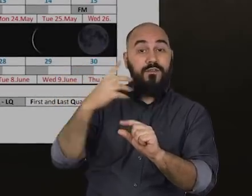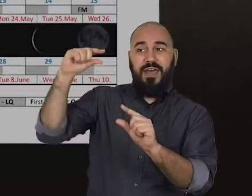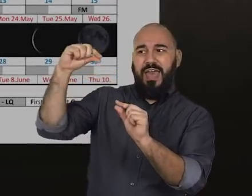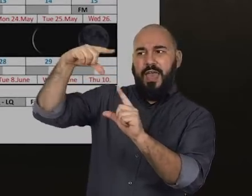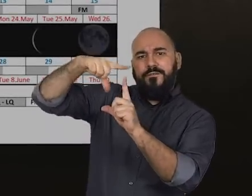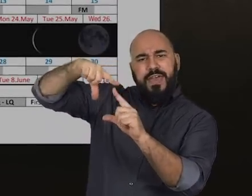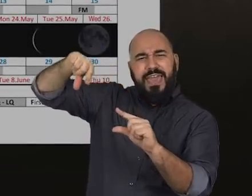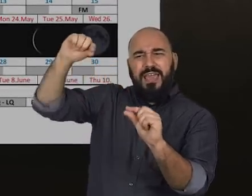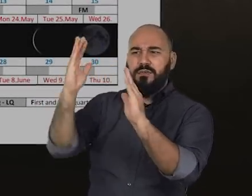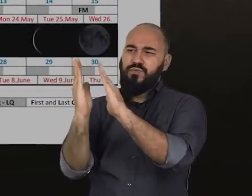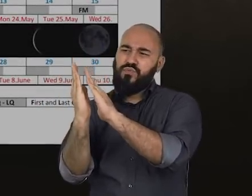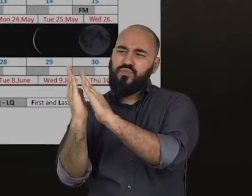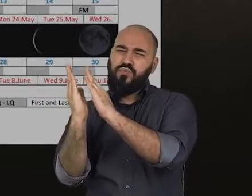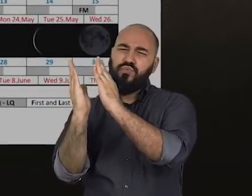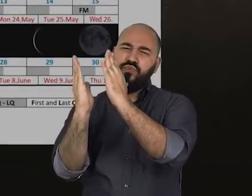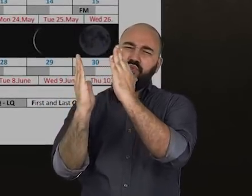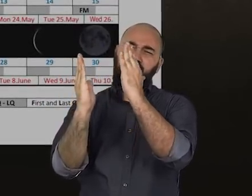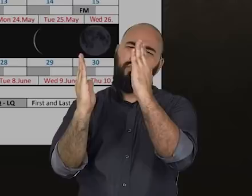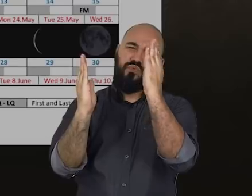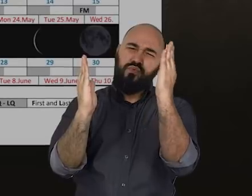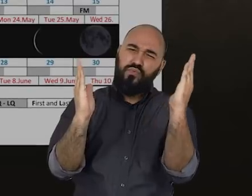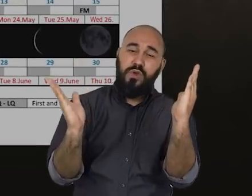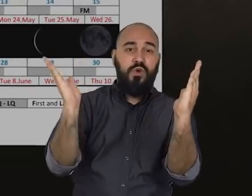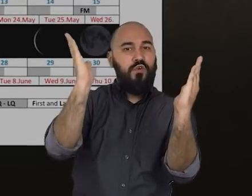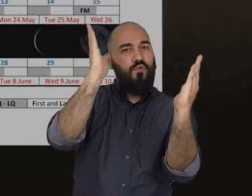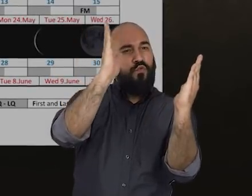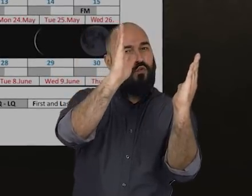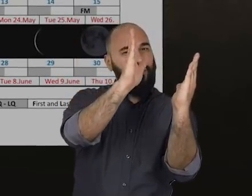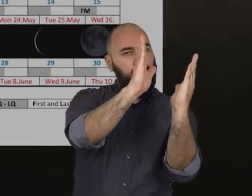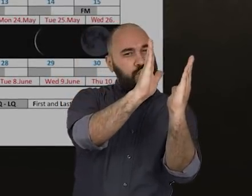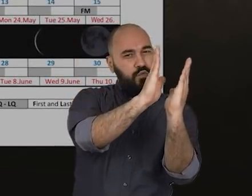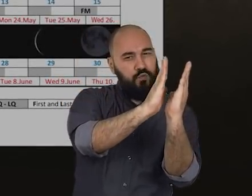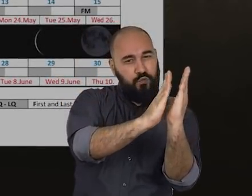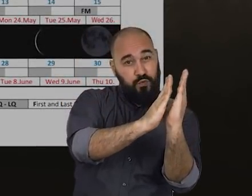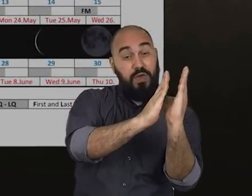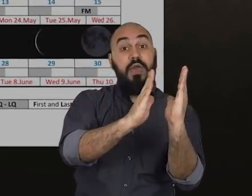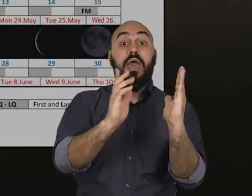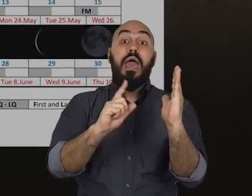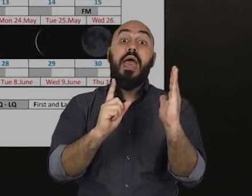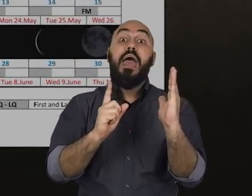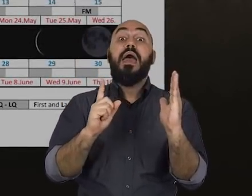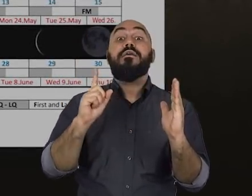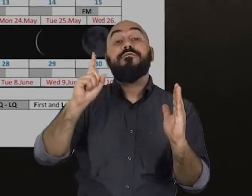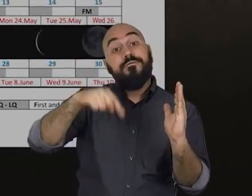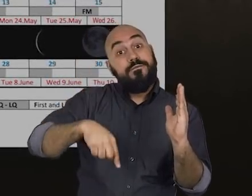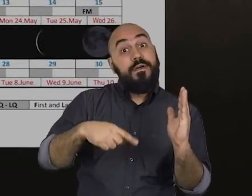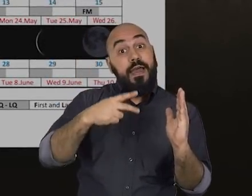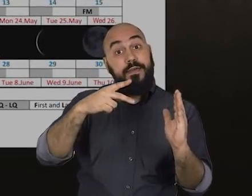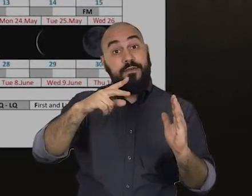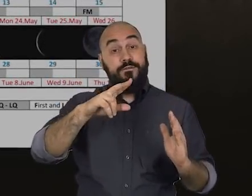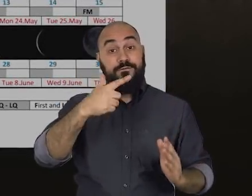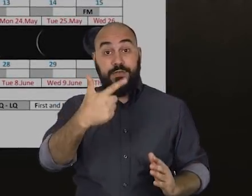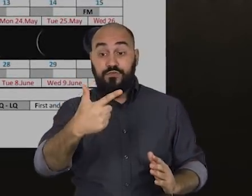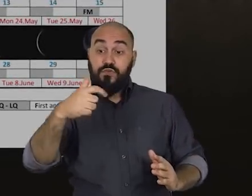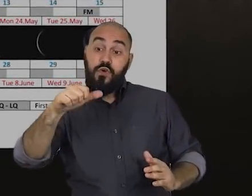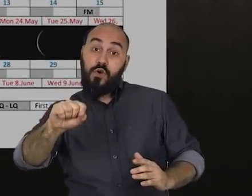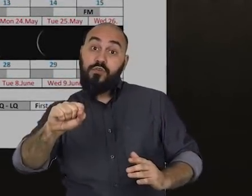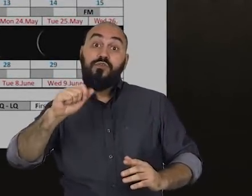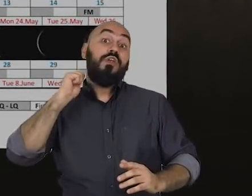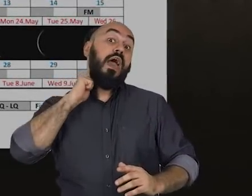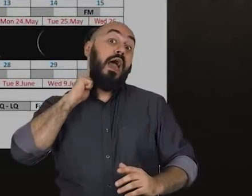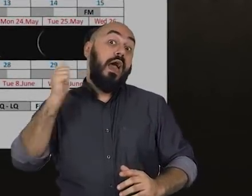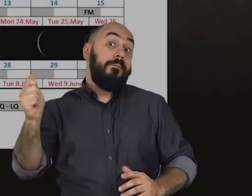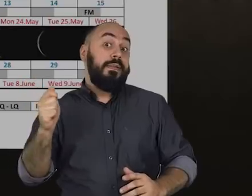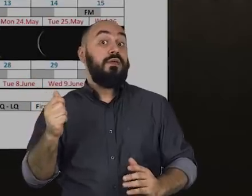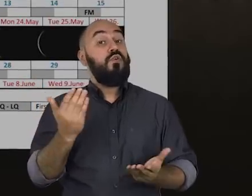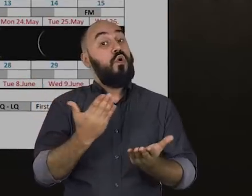outras fases lunares, até ela se tornar visível novamente, aqui apenas no dia 28 de abril. Então